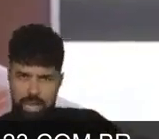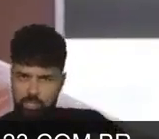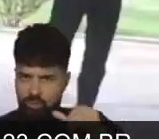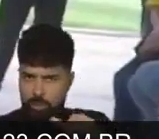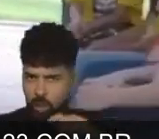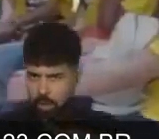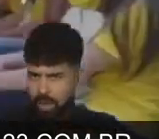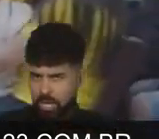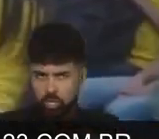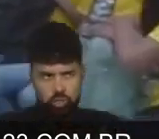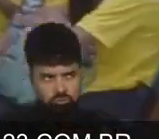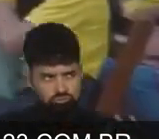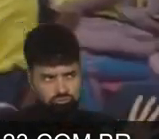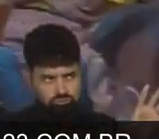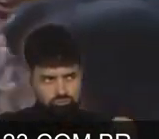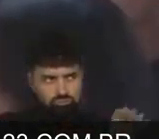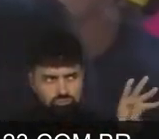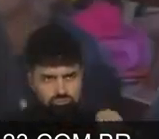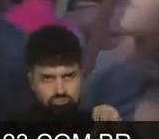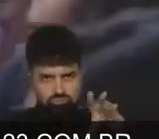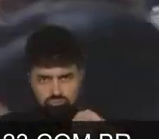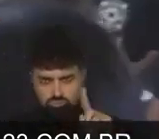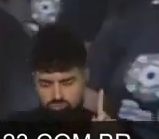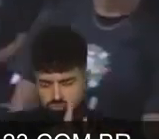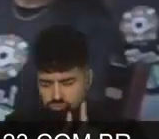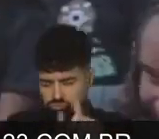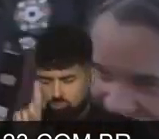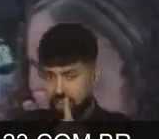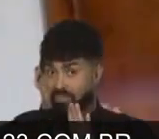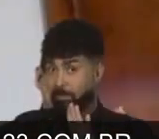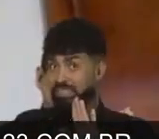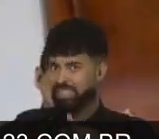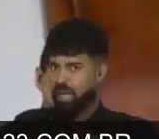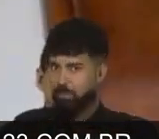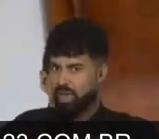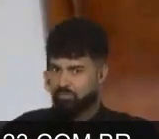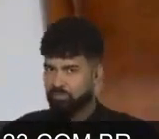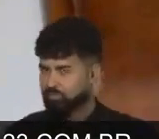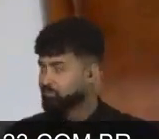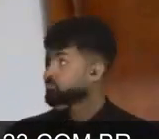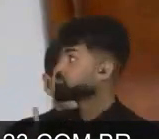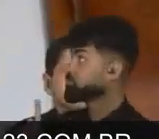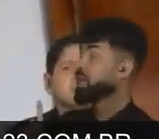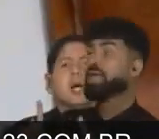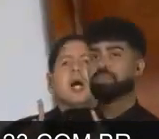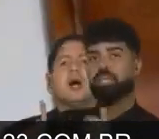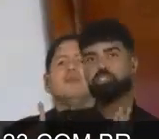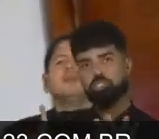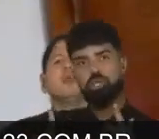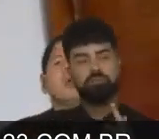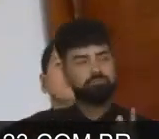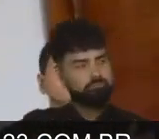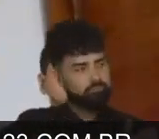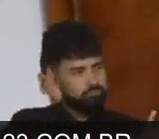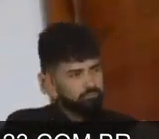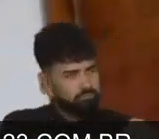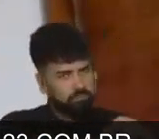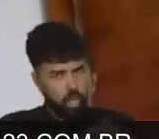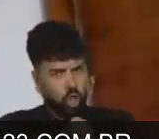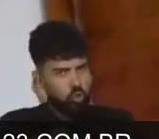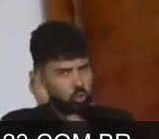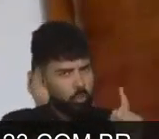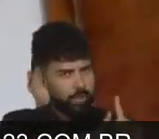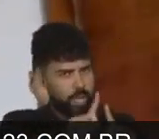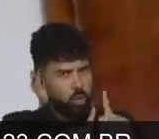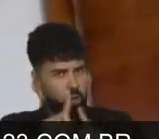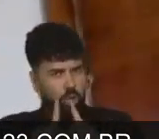país está sendo feito e deve ser apresentado em breve. Já temos, né, uma prévia de que são números que não